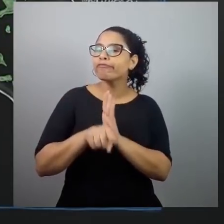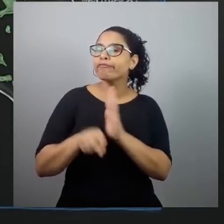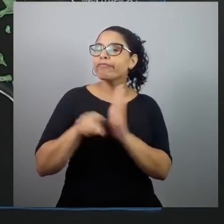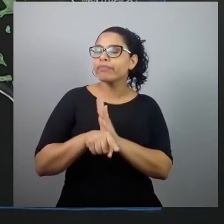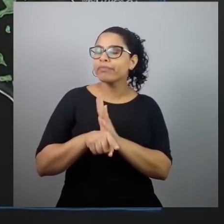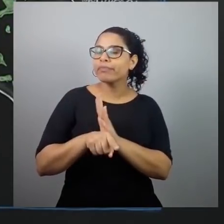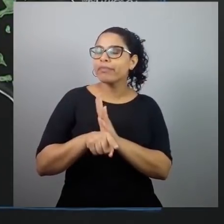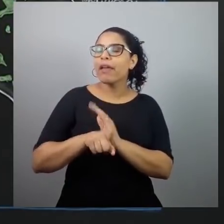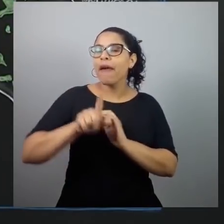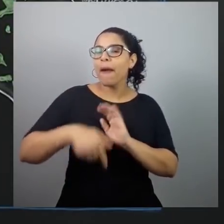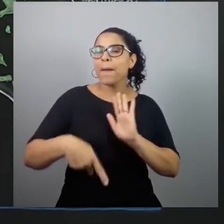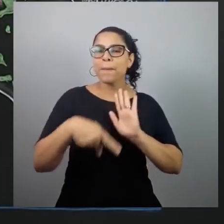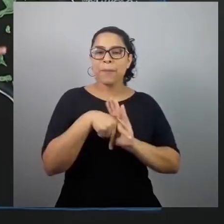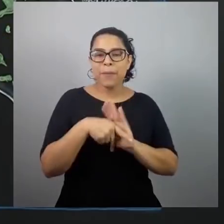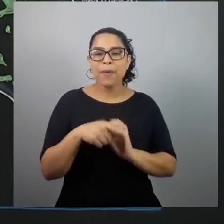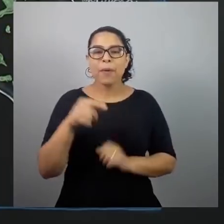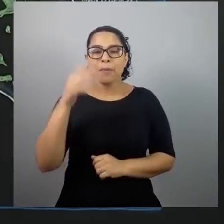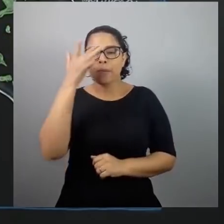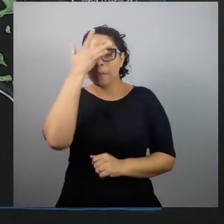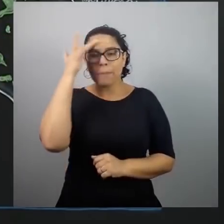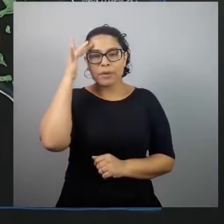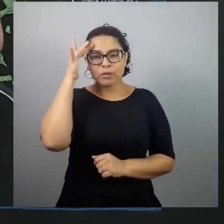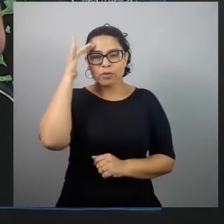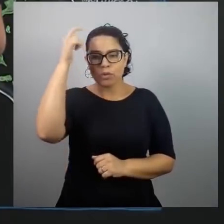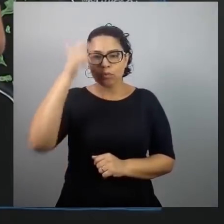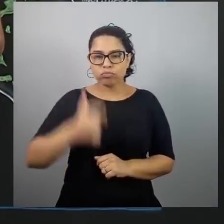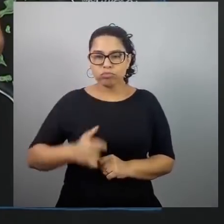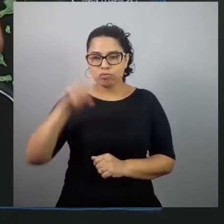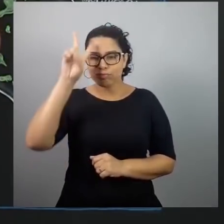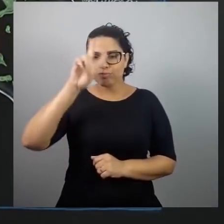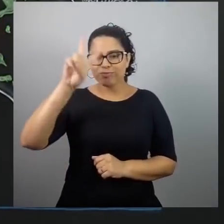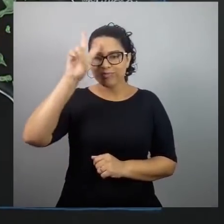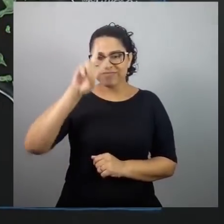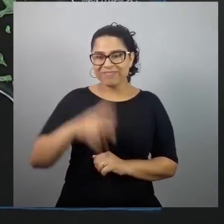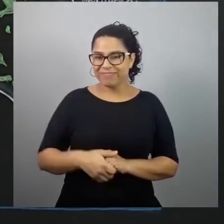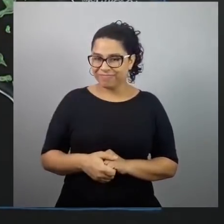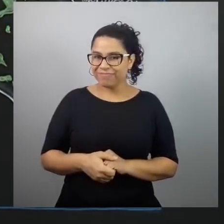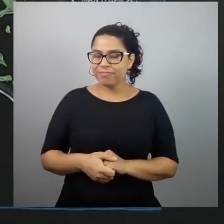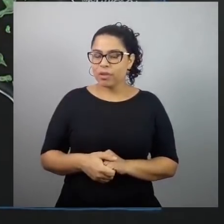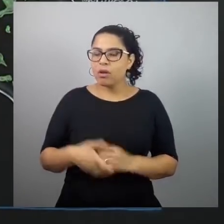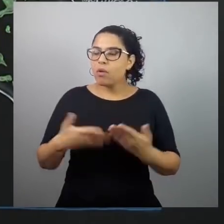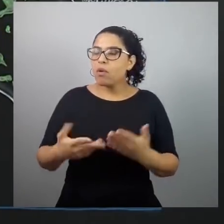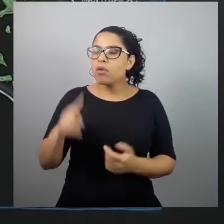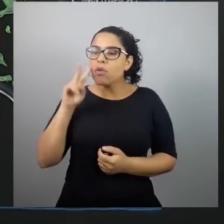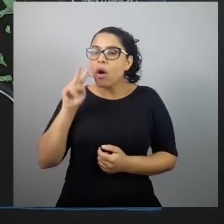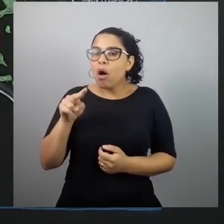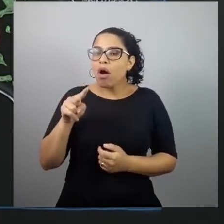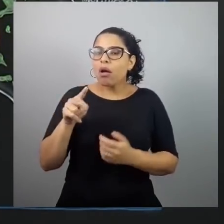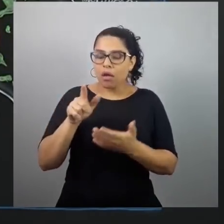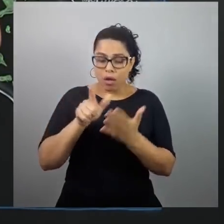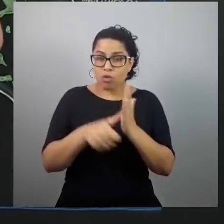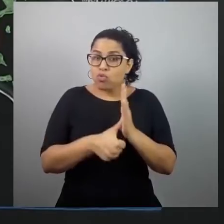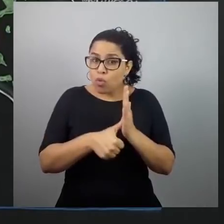papel do historiador. Se a gente olha esses filmezinhos do DIP ou esses programas de rádio, esses documentos, você pode, se